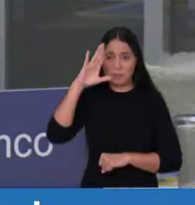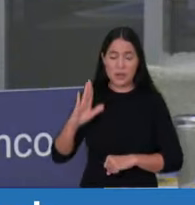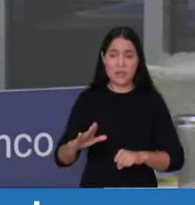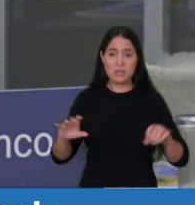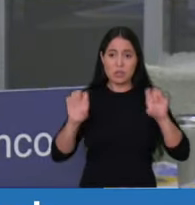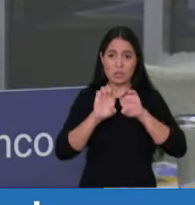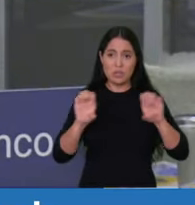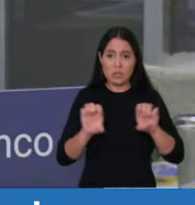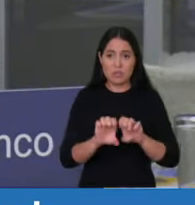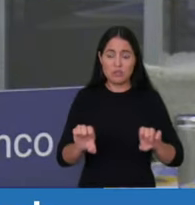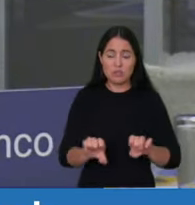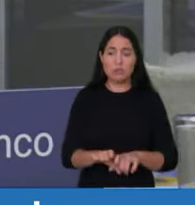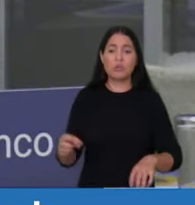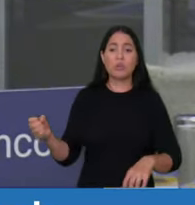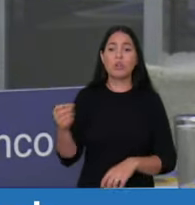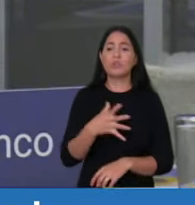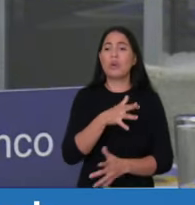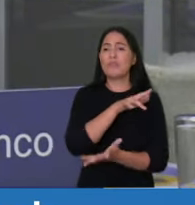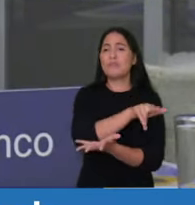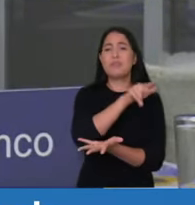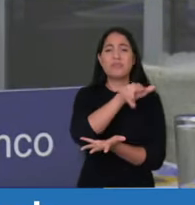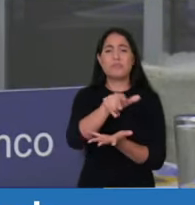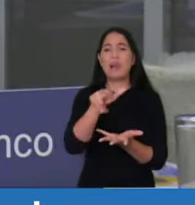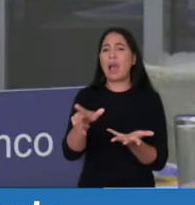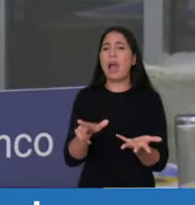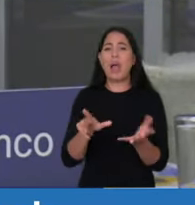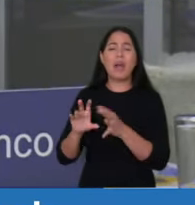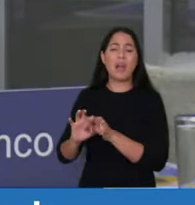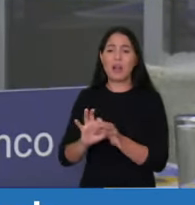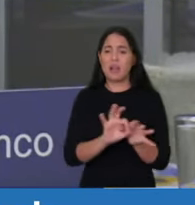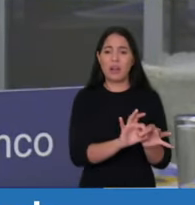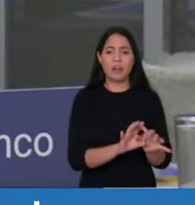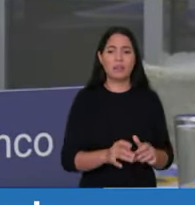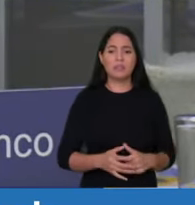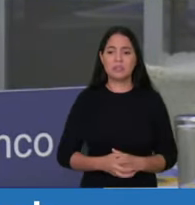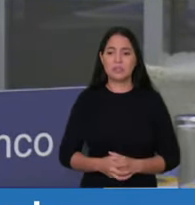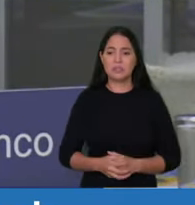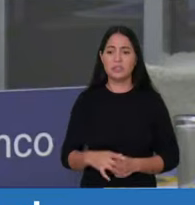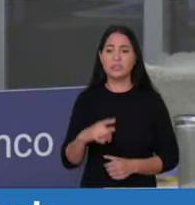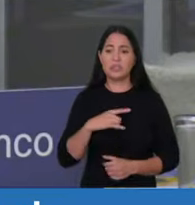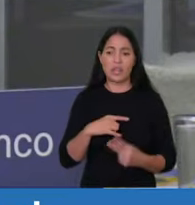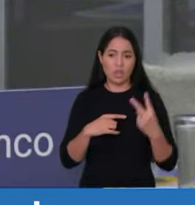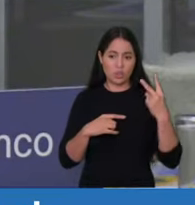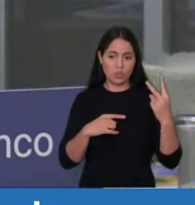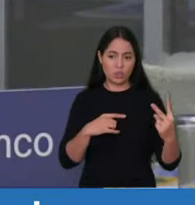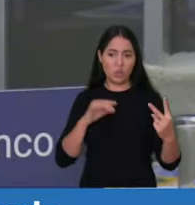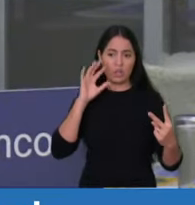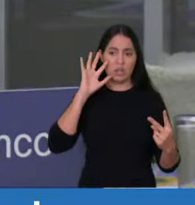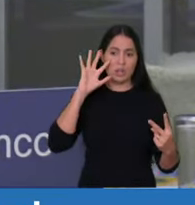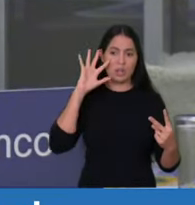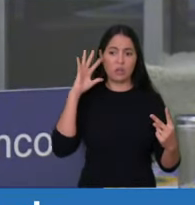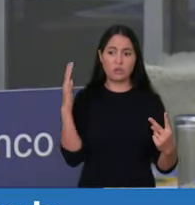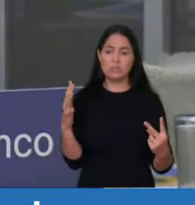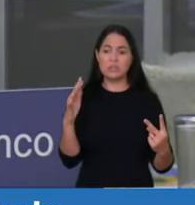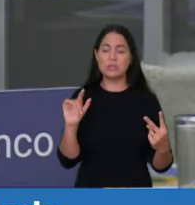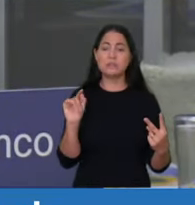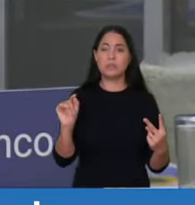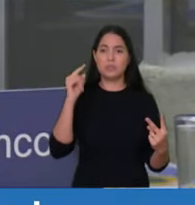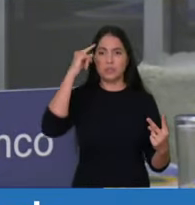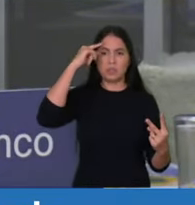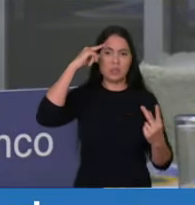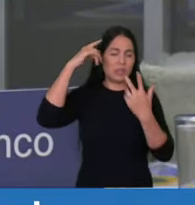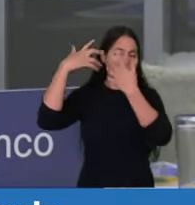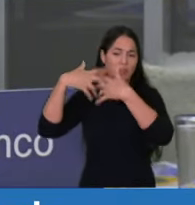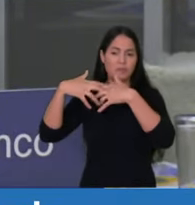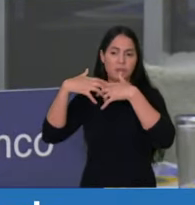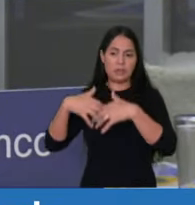aspectos. Então, eu gostaria apenas de citar dois pontos que considero importantíssimos na reflexão que o dia de